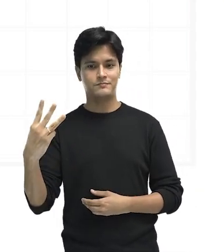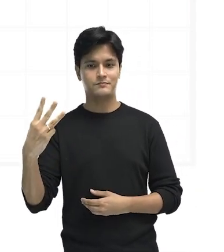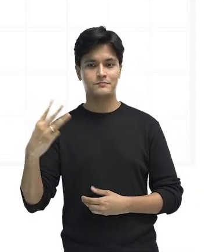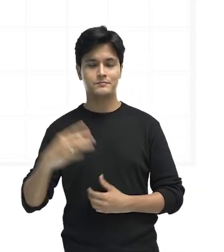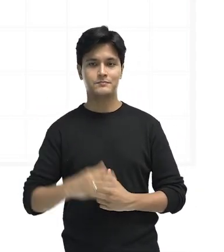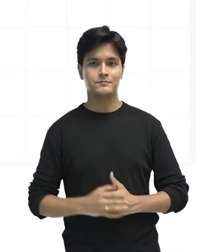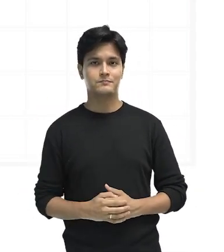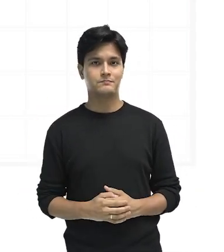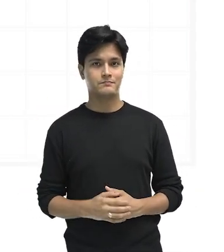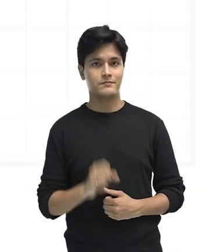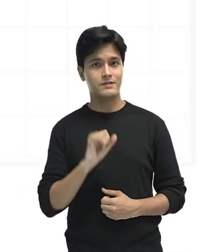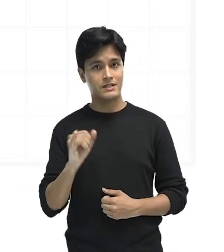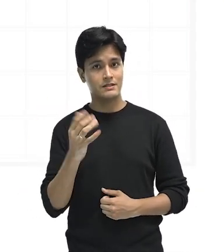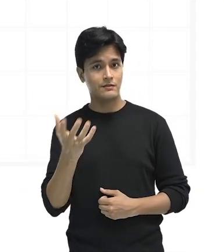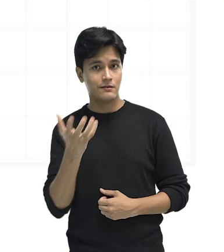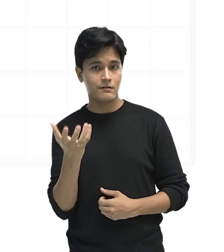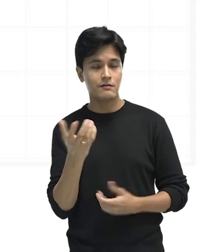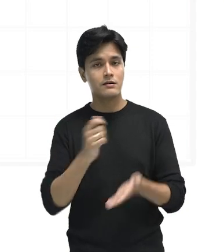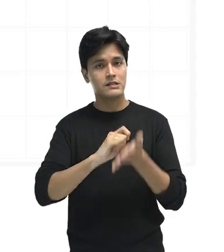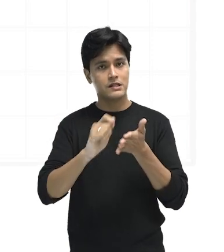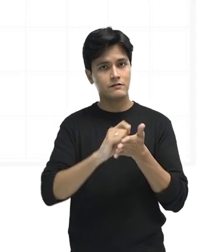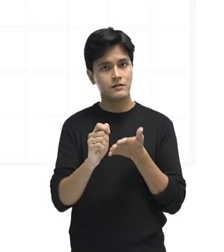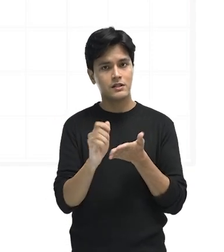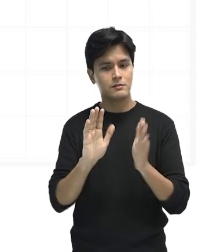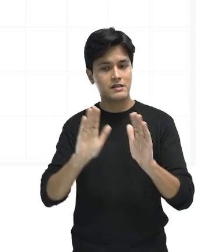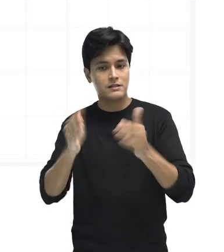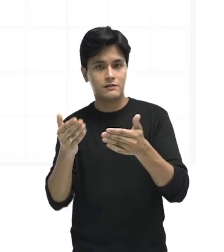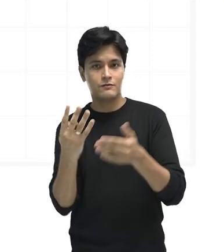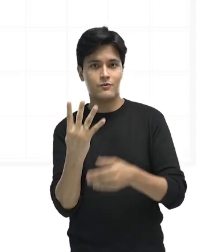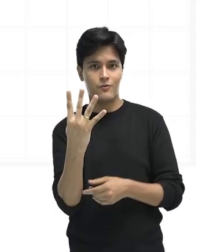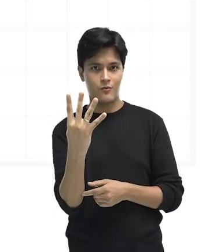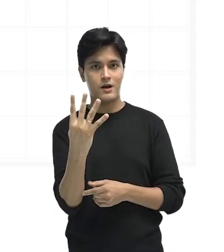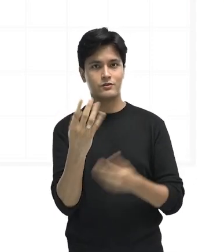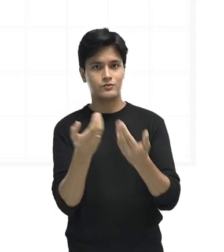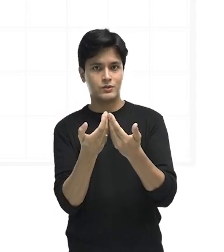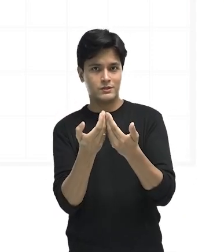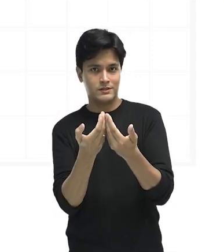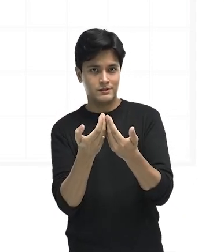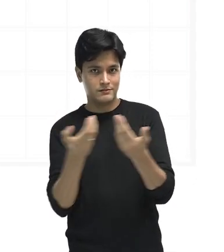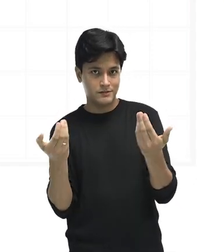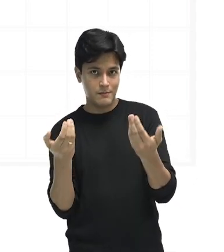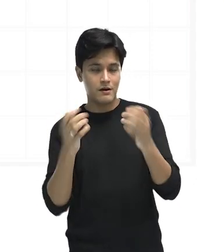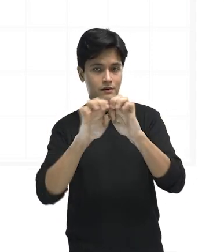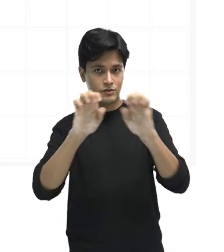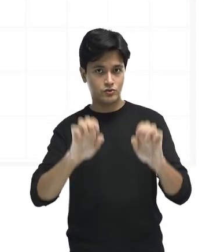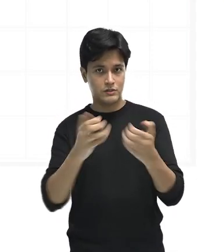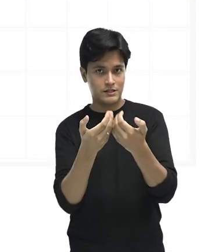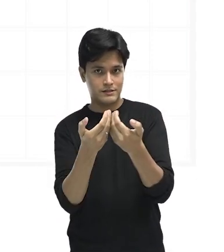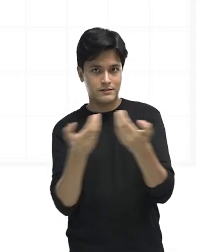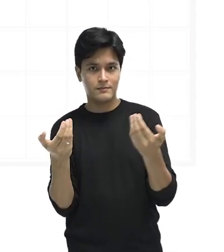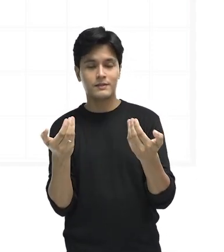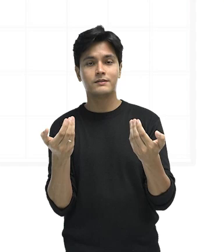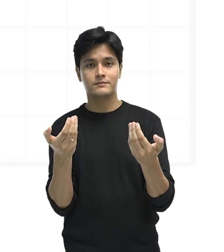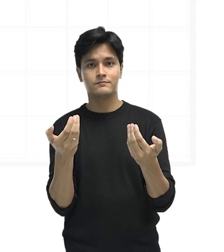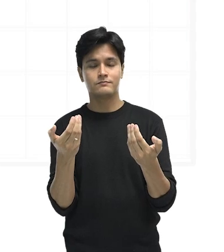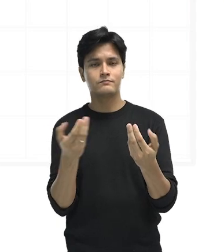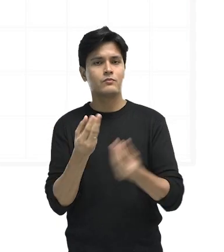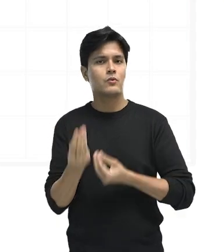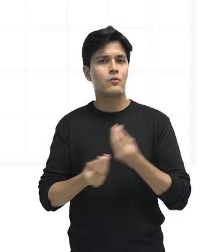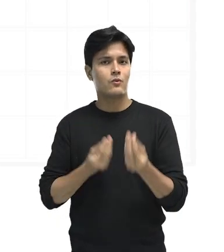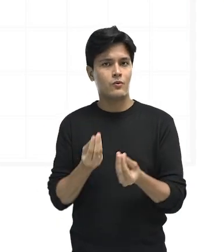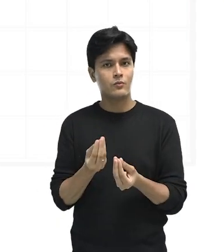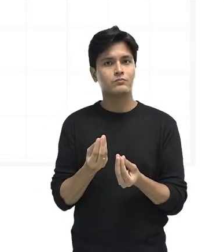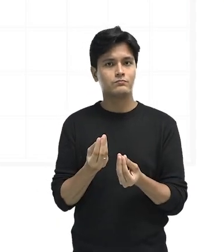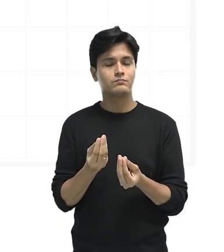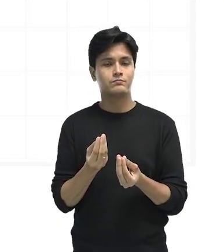0,003. Se eu quiser escrever somente o 4, né, separado aqui da estrutura que ele está fazendo parte, então se eu